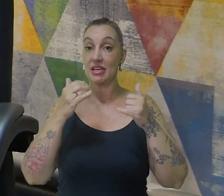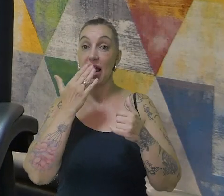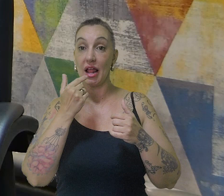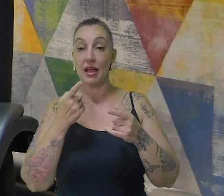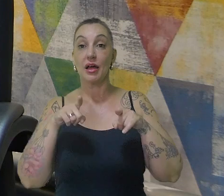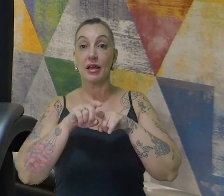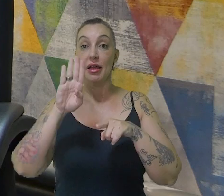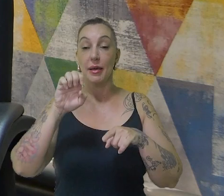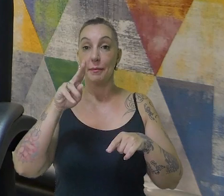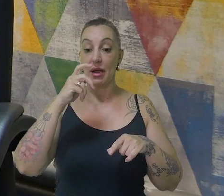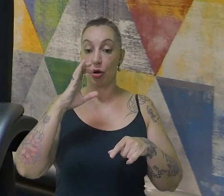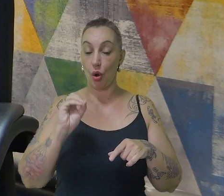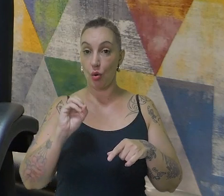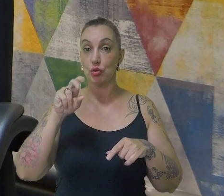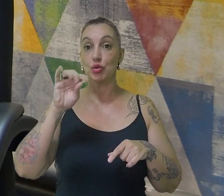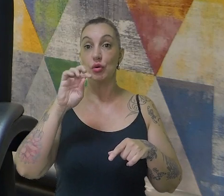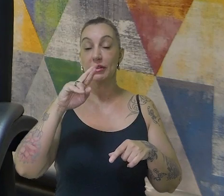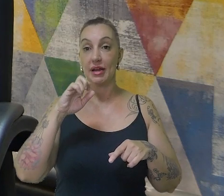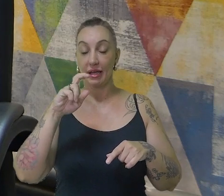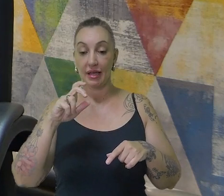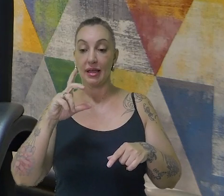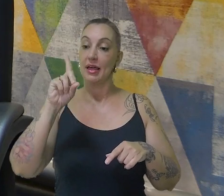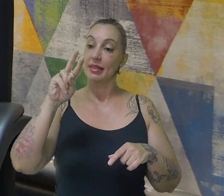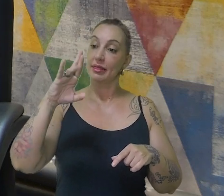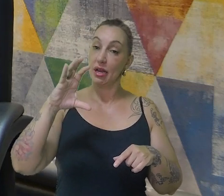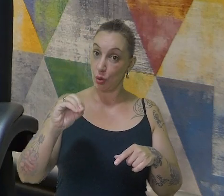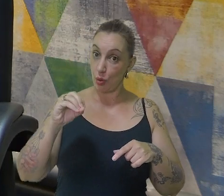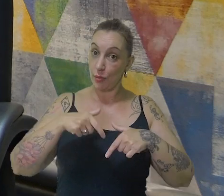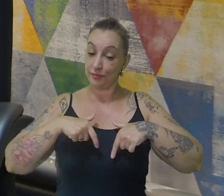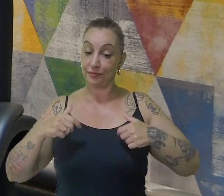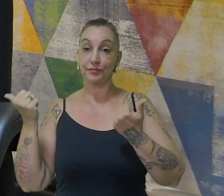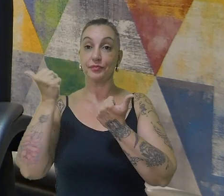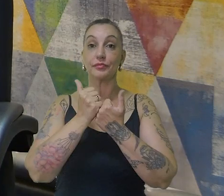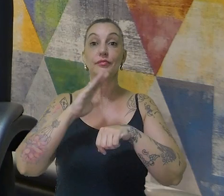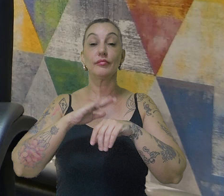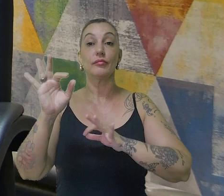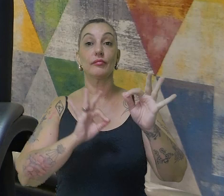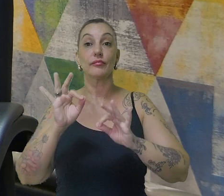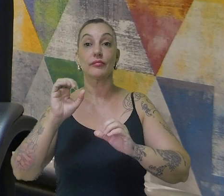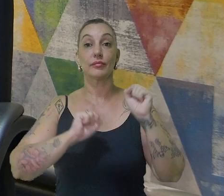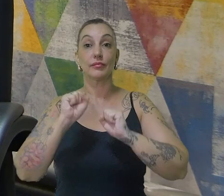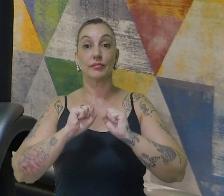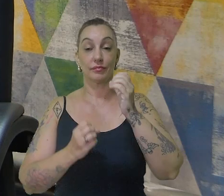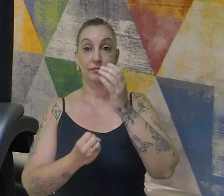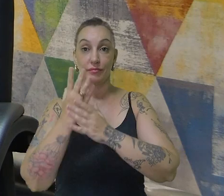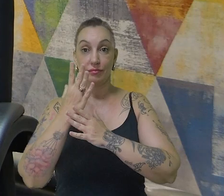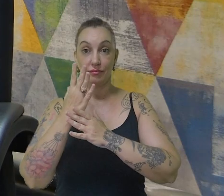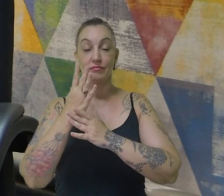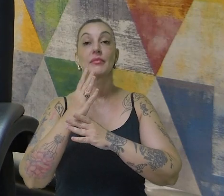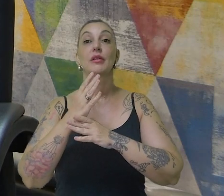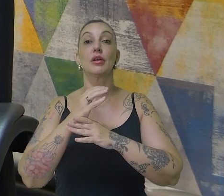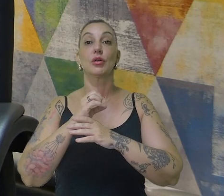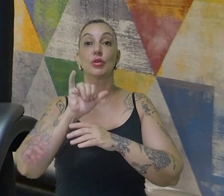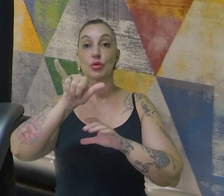do consórcio embracom e da sotc teve apoio da Drico impermeabilizantes e foi uma realização do projeto profissões de Economia criativa